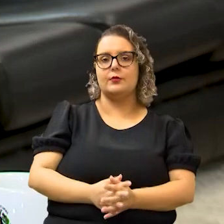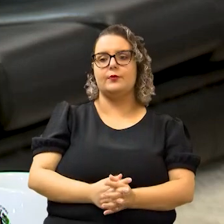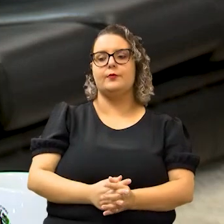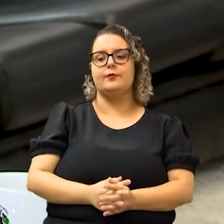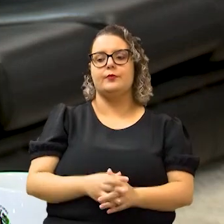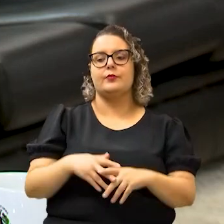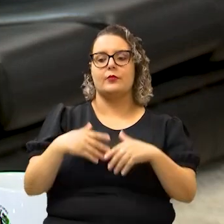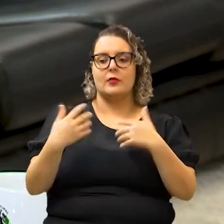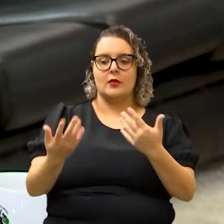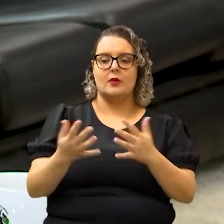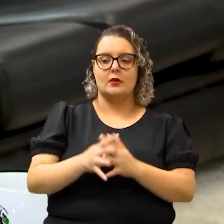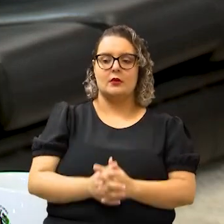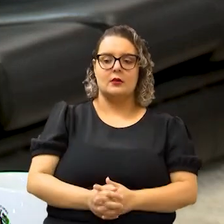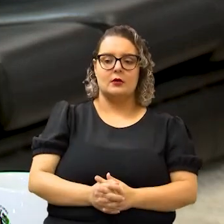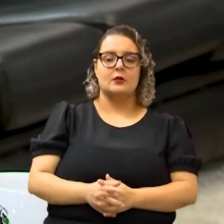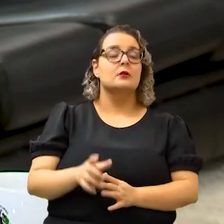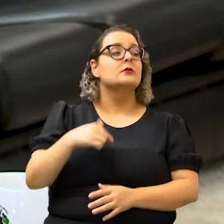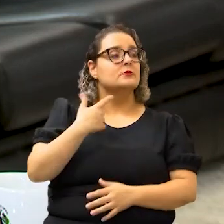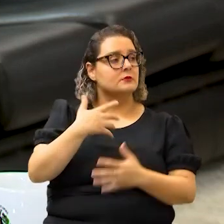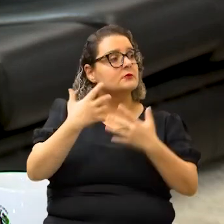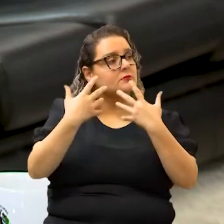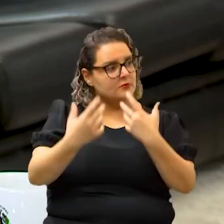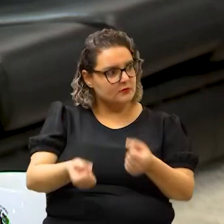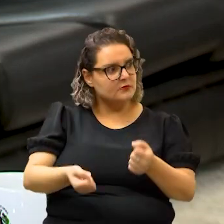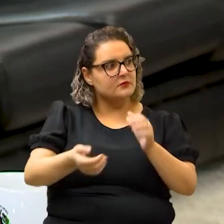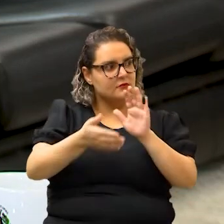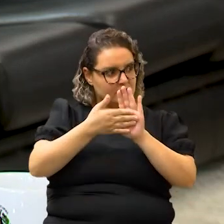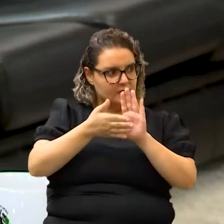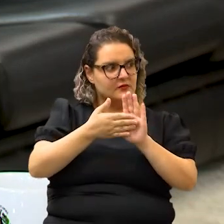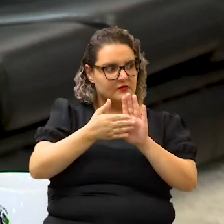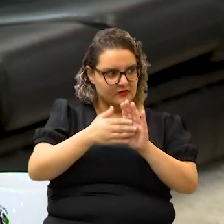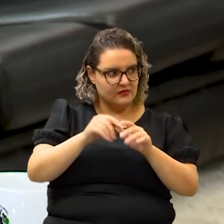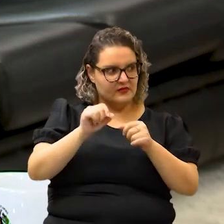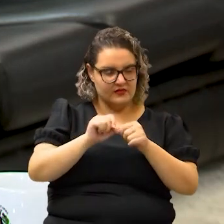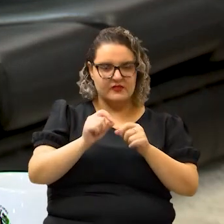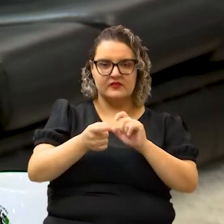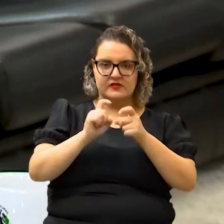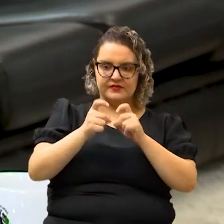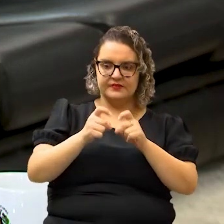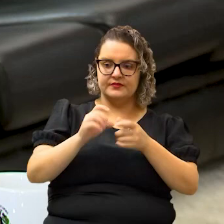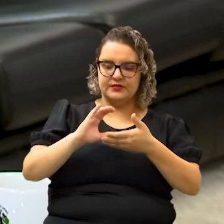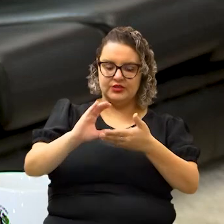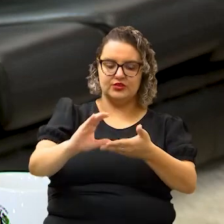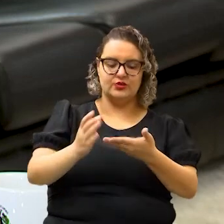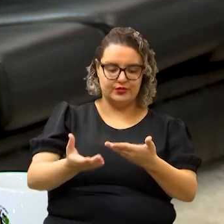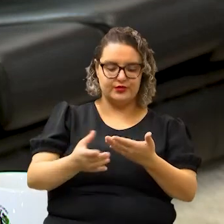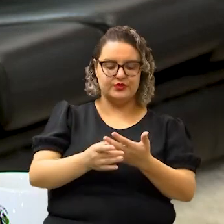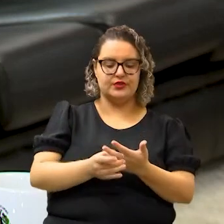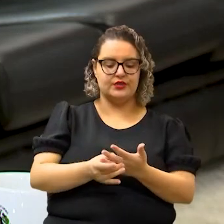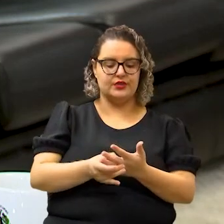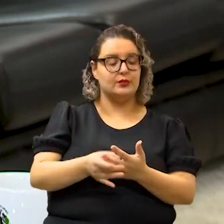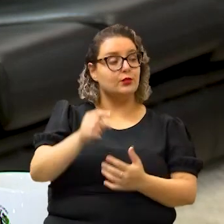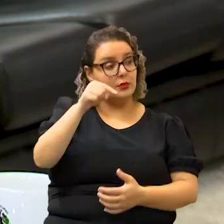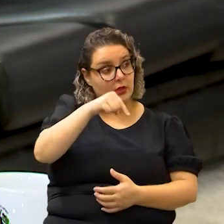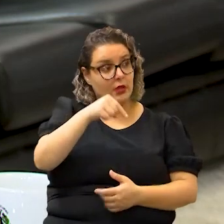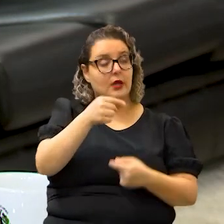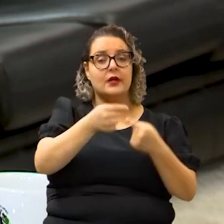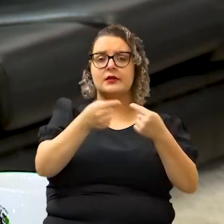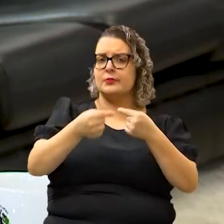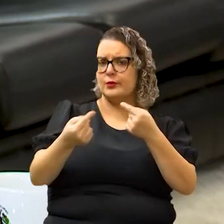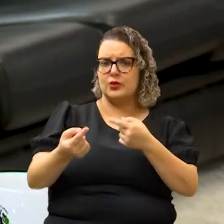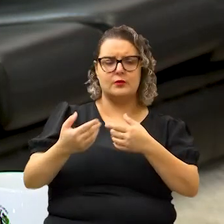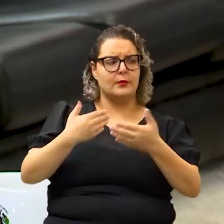de emendas à lei. Então, nós recepcionamos a proposta, né? Foi feita uma reunião do